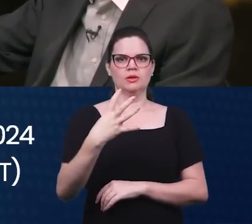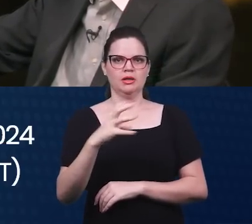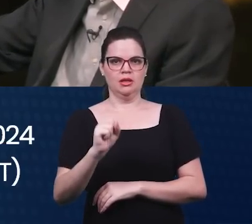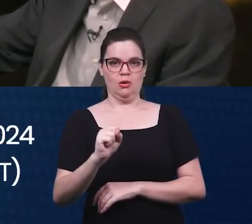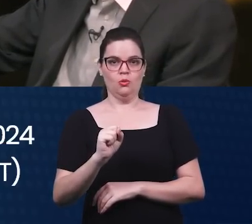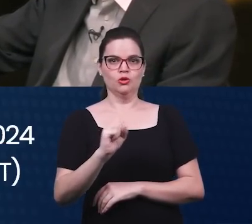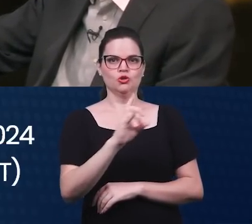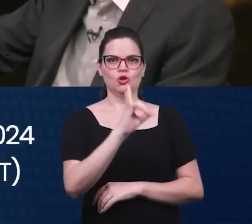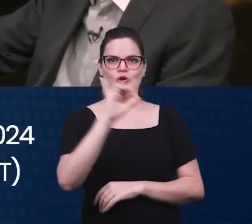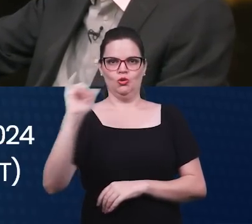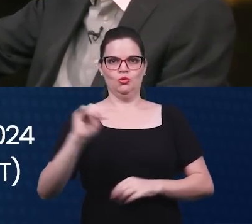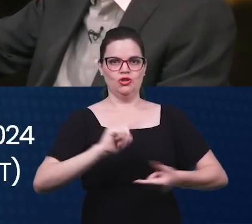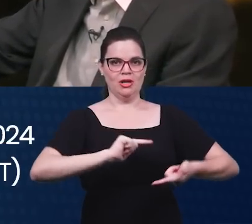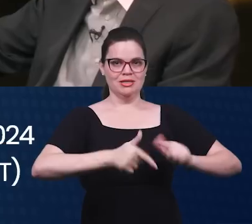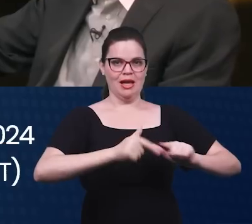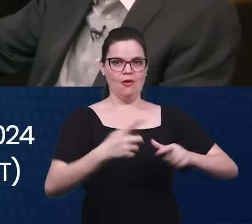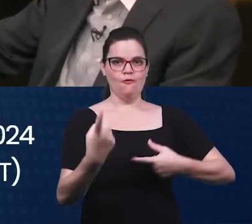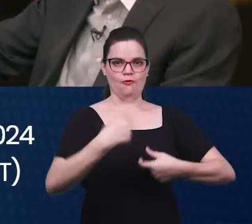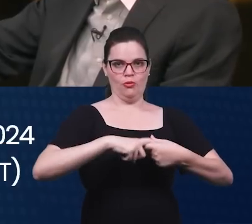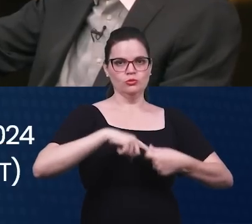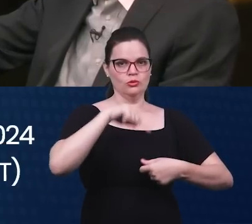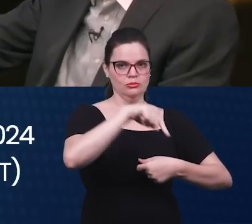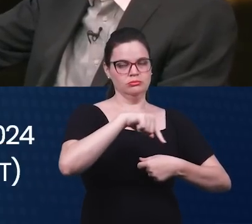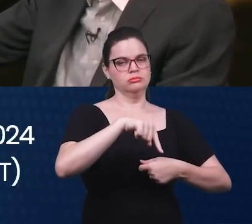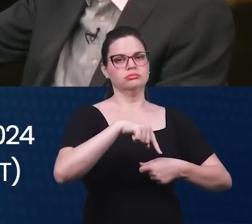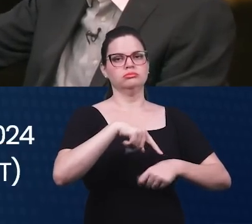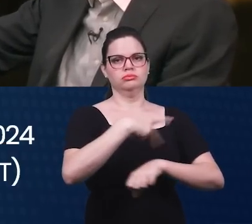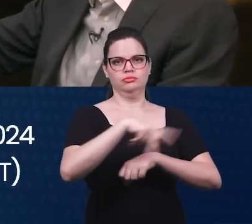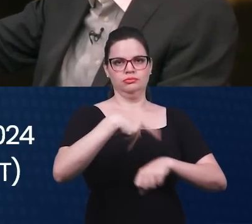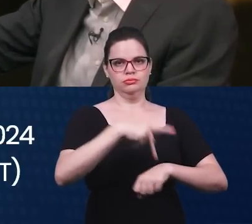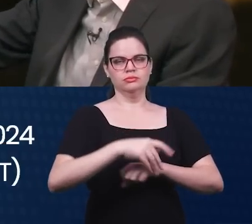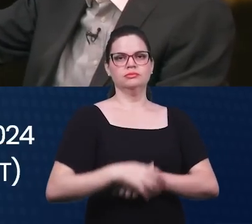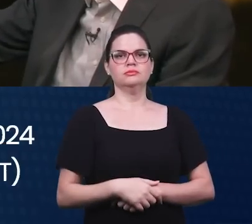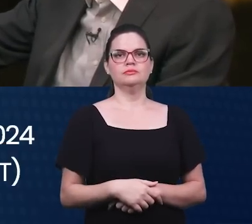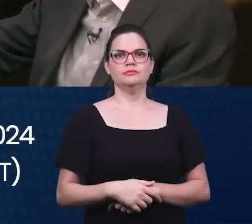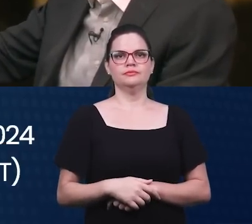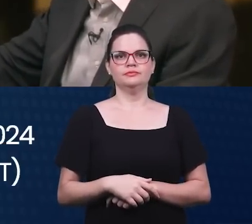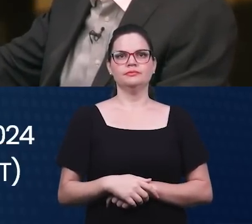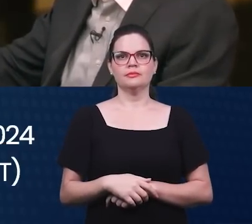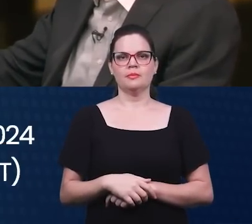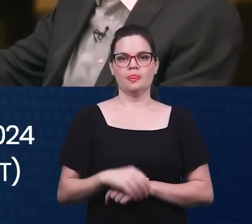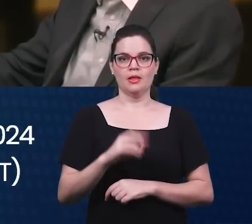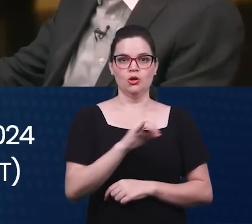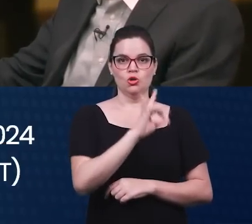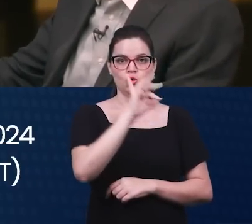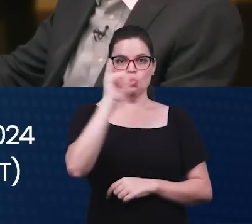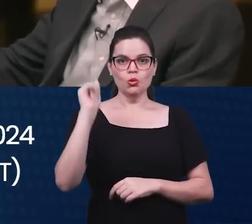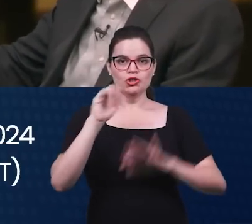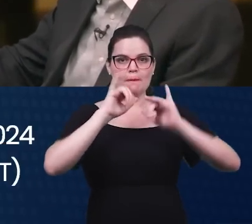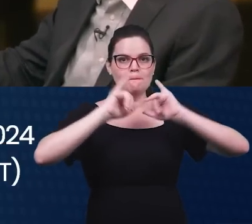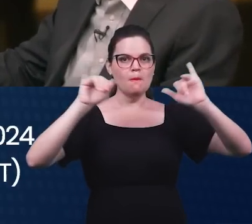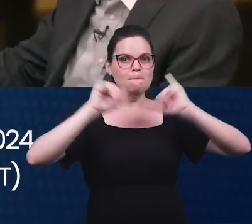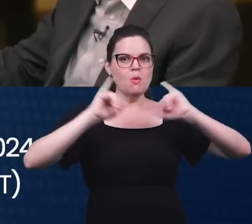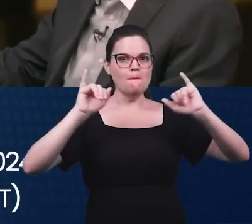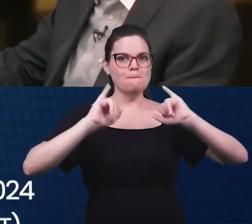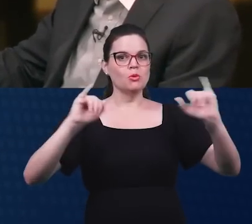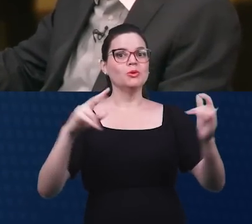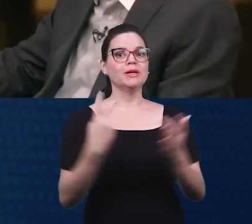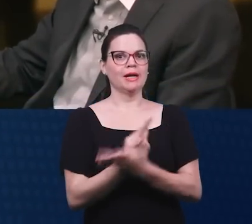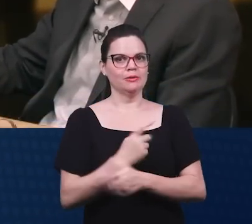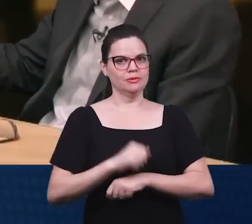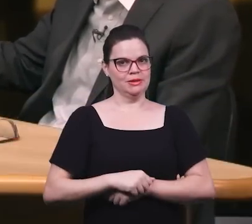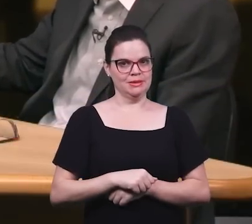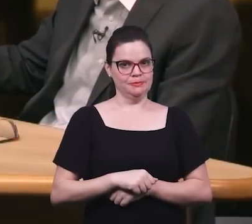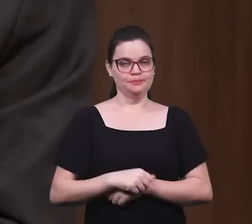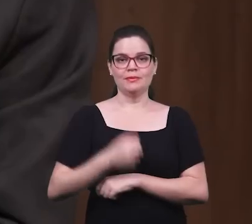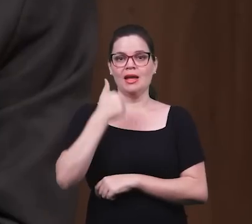Israel voltou a ser Estado, no dia que foi noticiado, a irmã